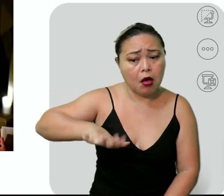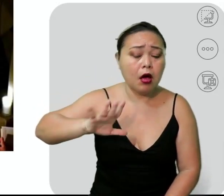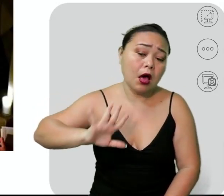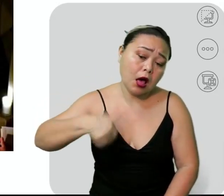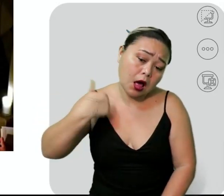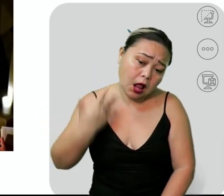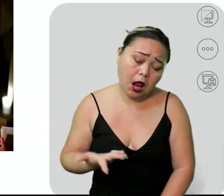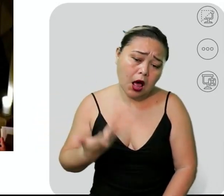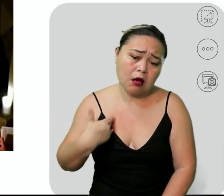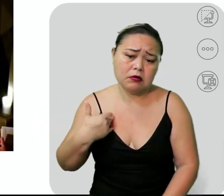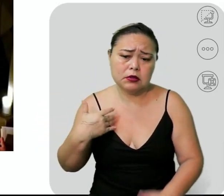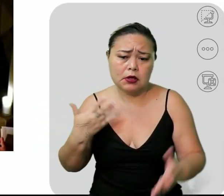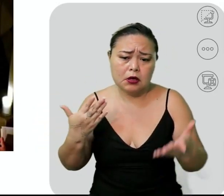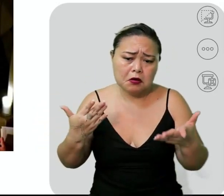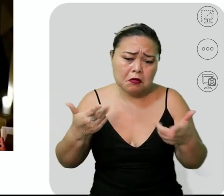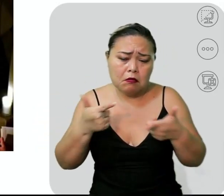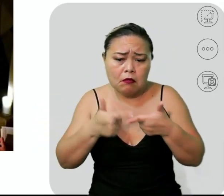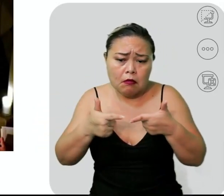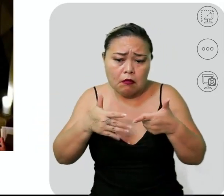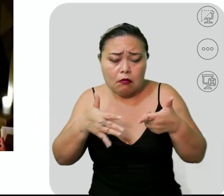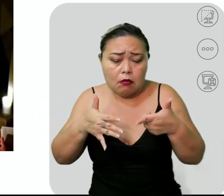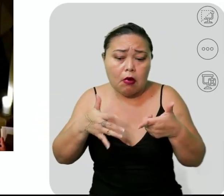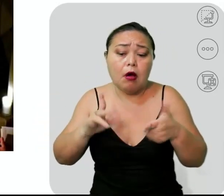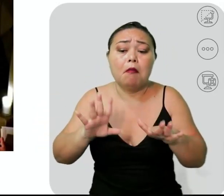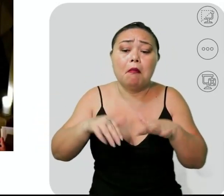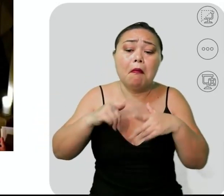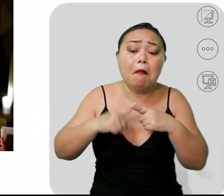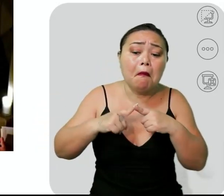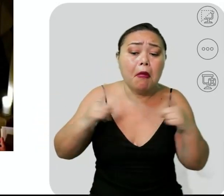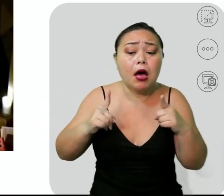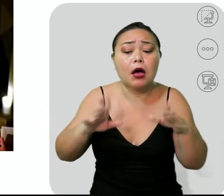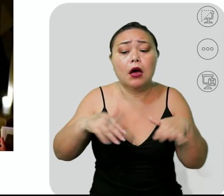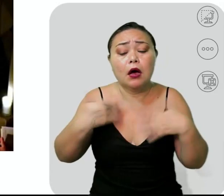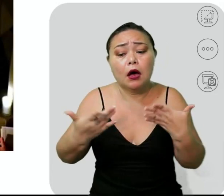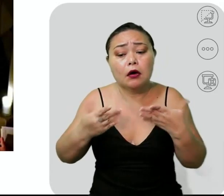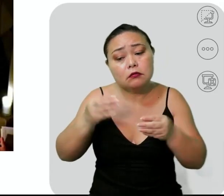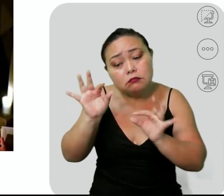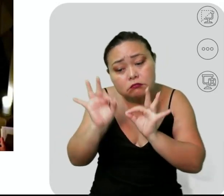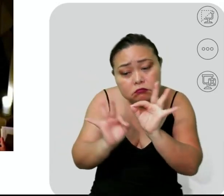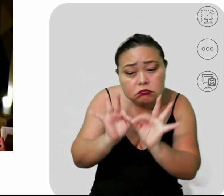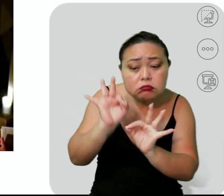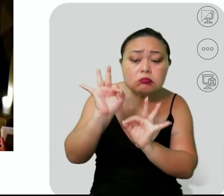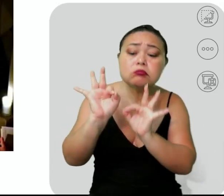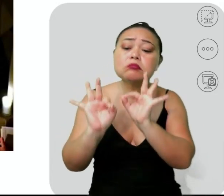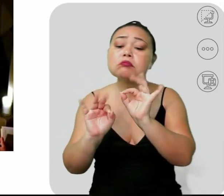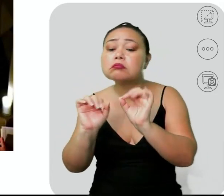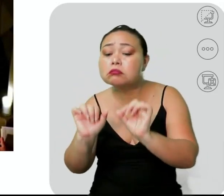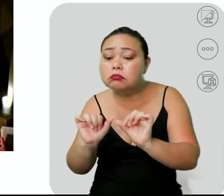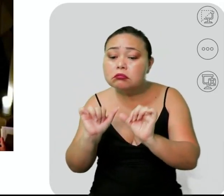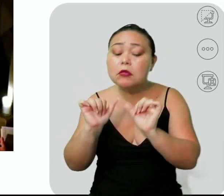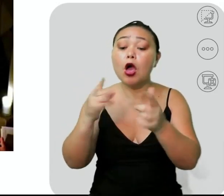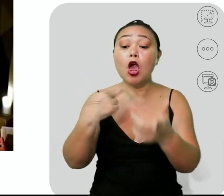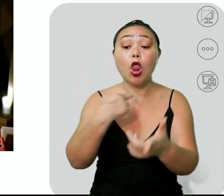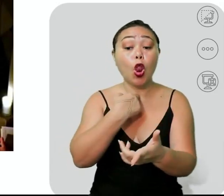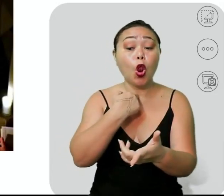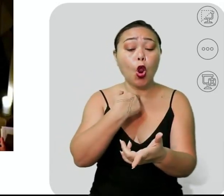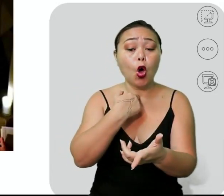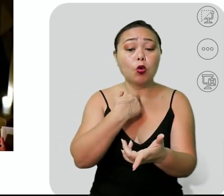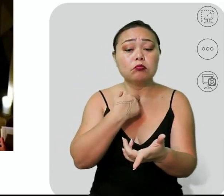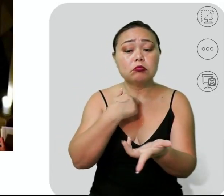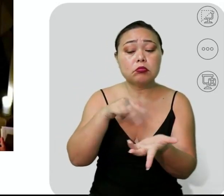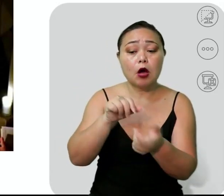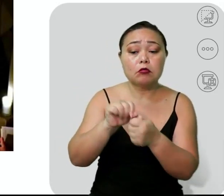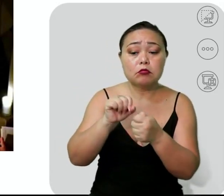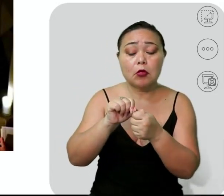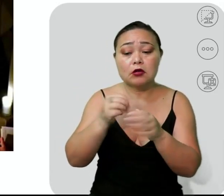vai ser abalada, mas ela procura se refazer. O que ela não pode é ficar em descompasso